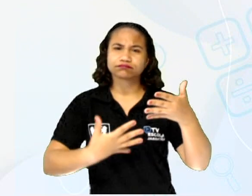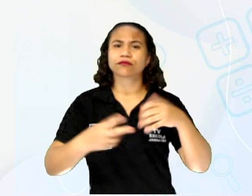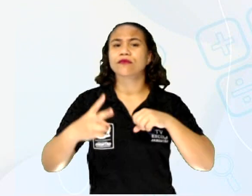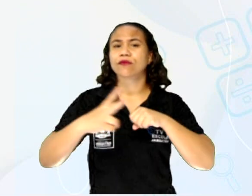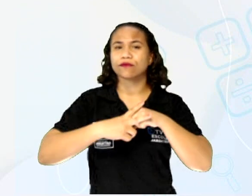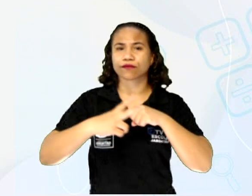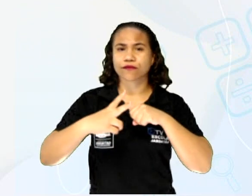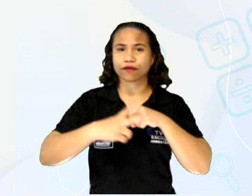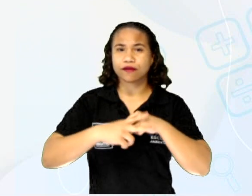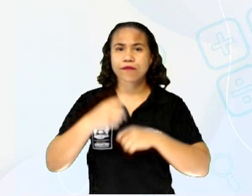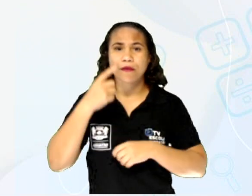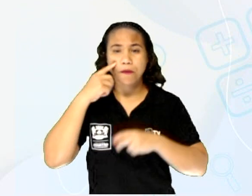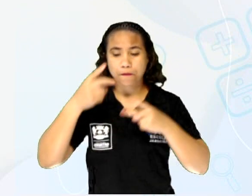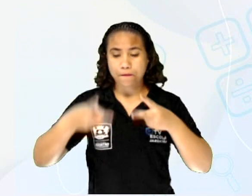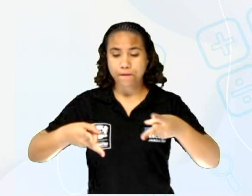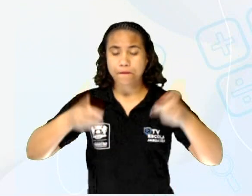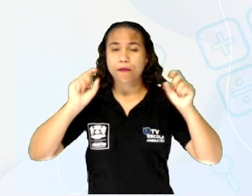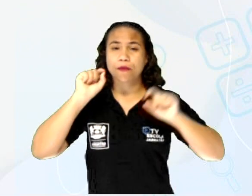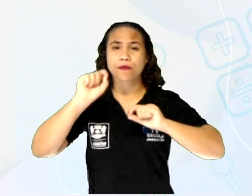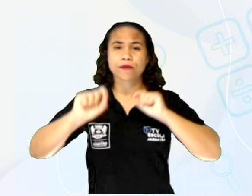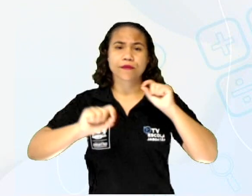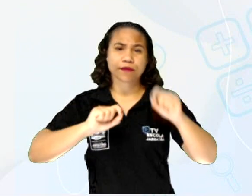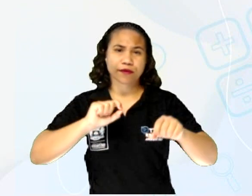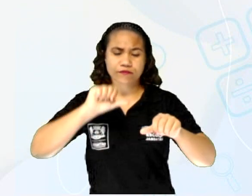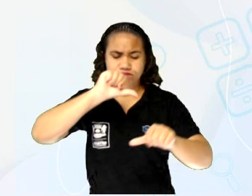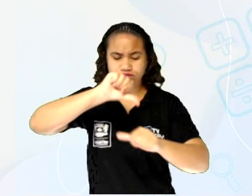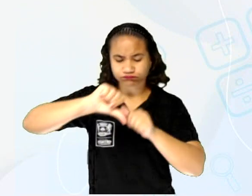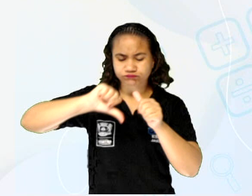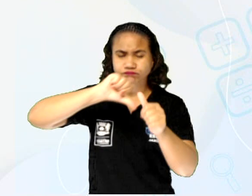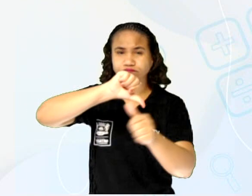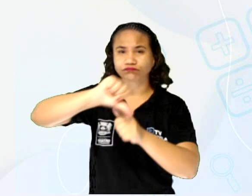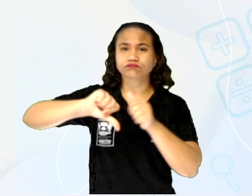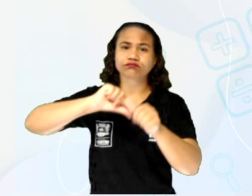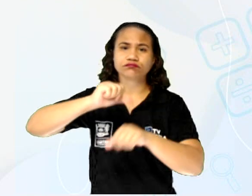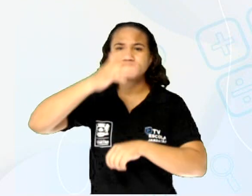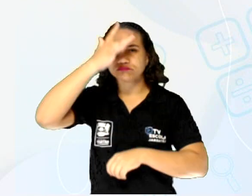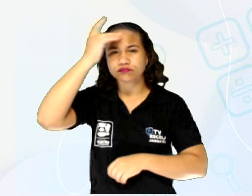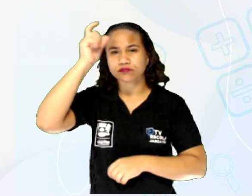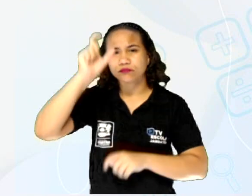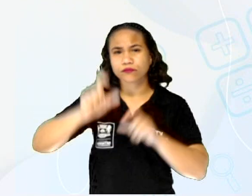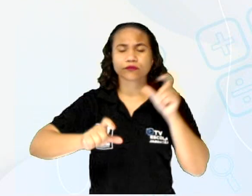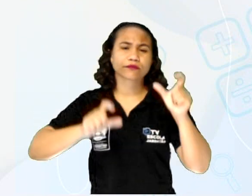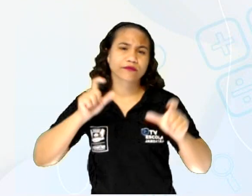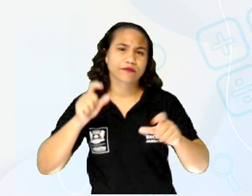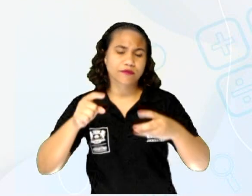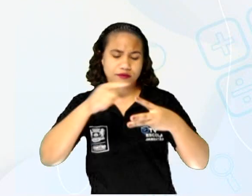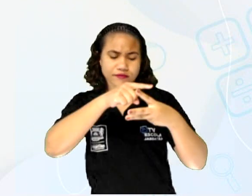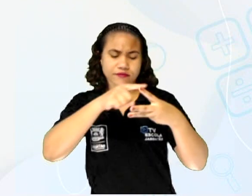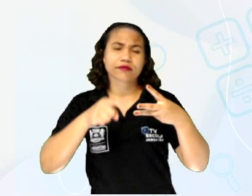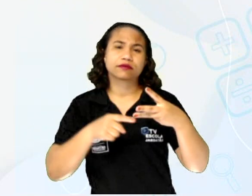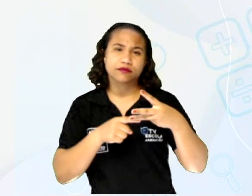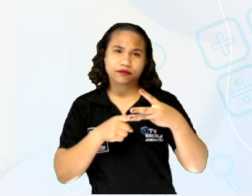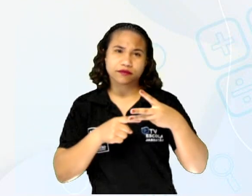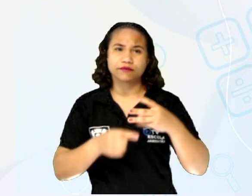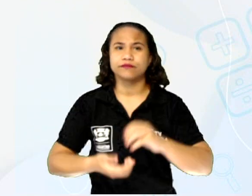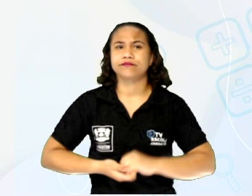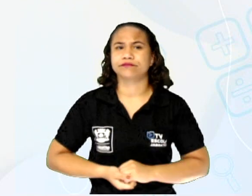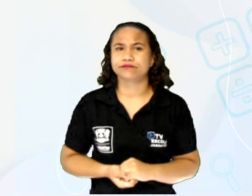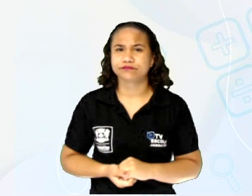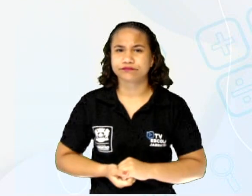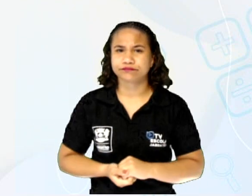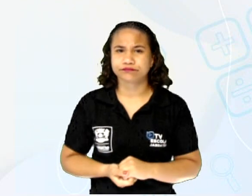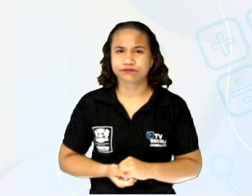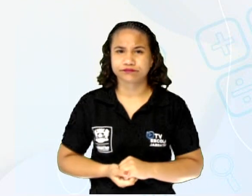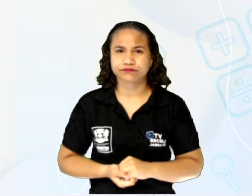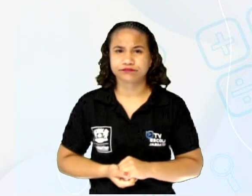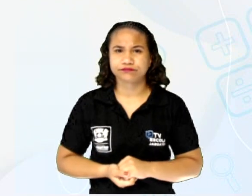gente viu que o verbo to be ele vai modificar de acordo com o sujeito e tem três formas, que é o am, is